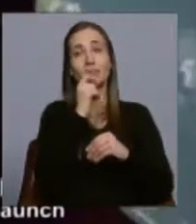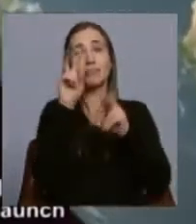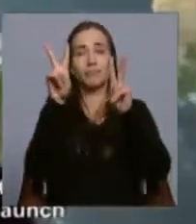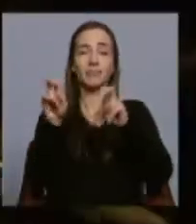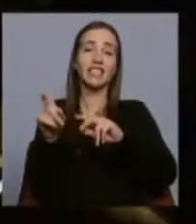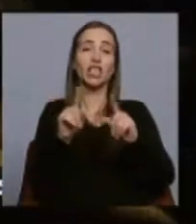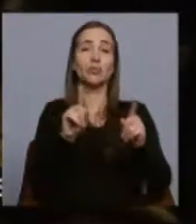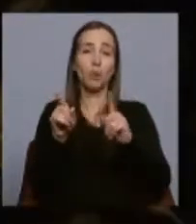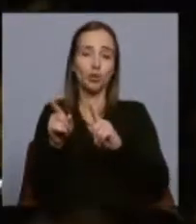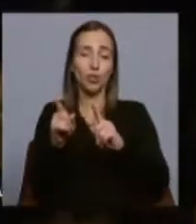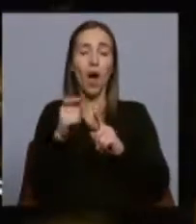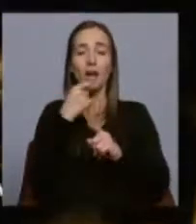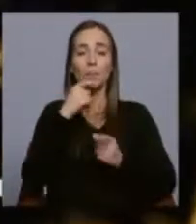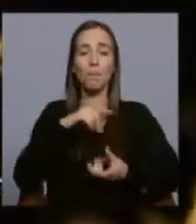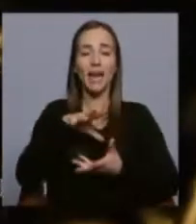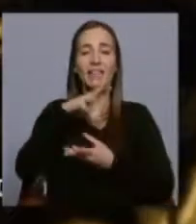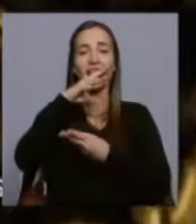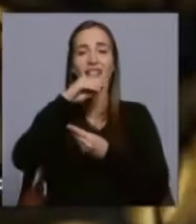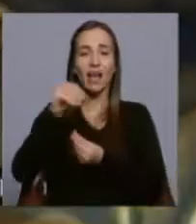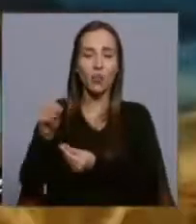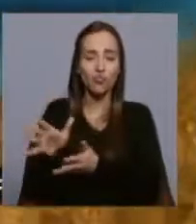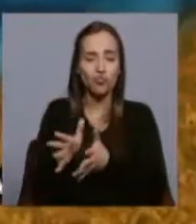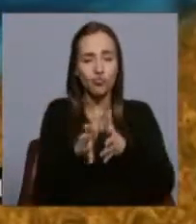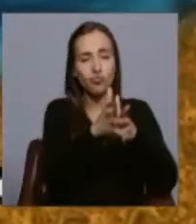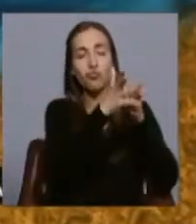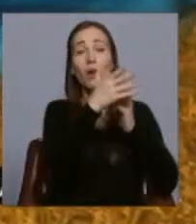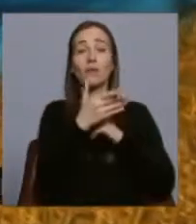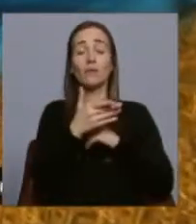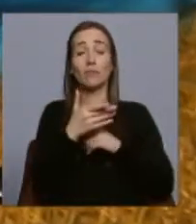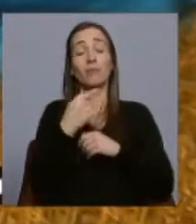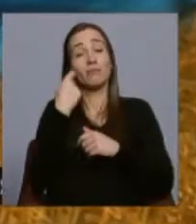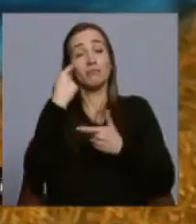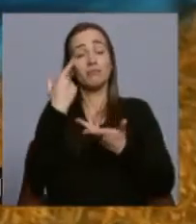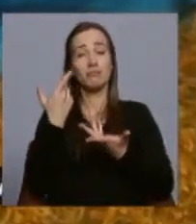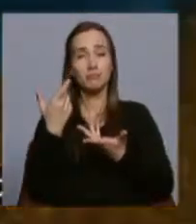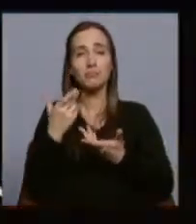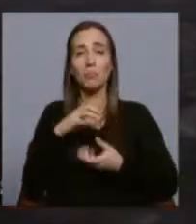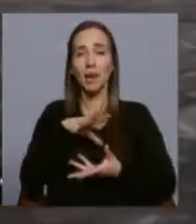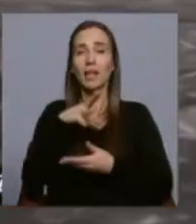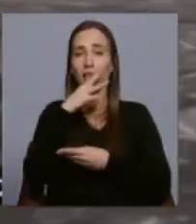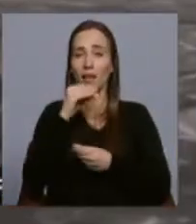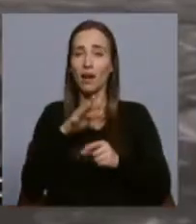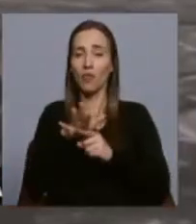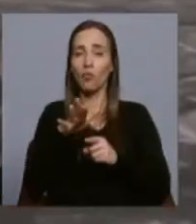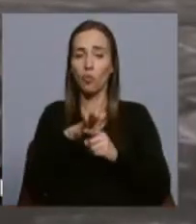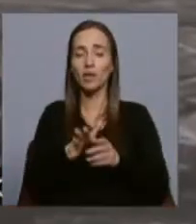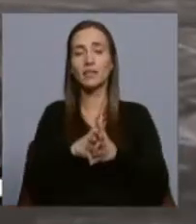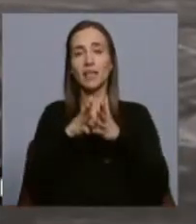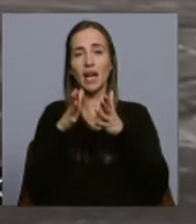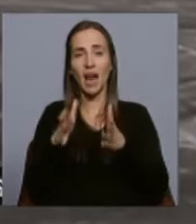a magnetosfera da Terra. Portanto, quem diria que a Terra tem também uma influência muito direta na componente